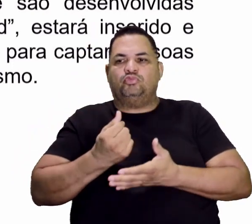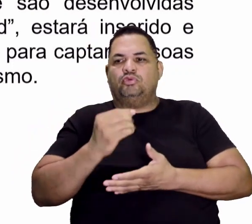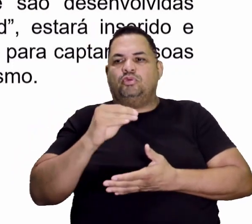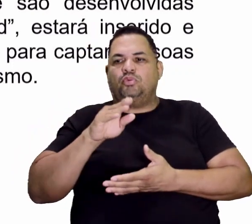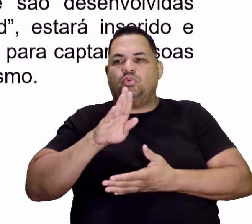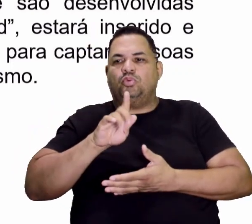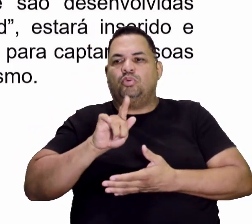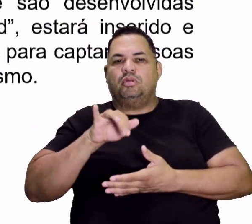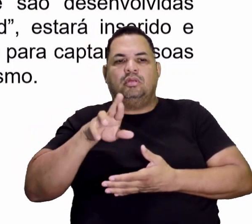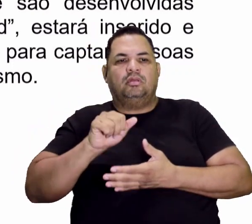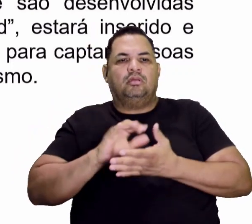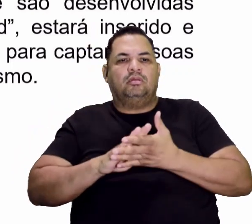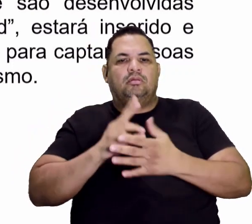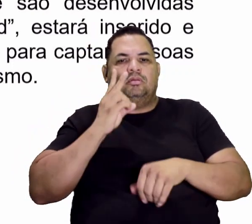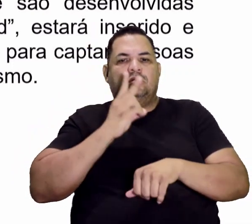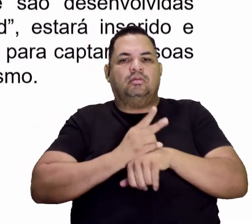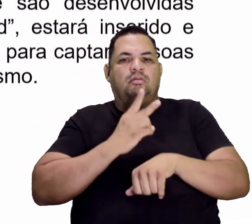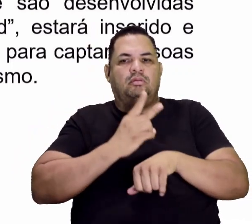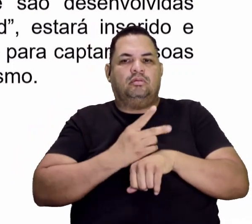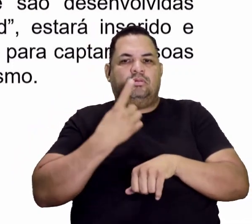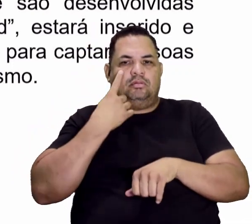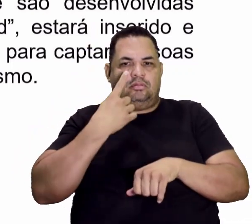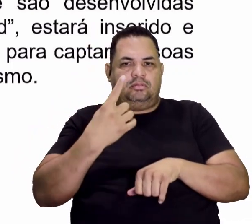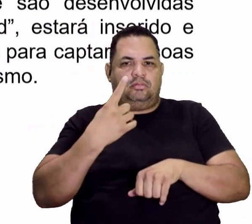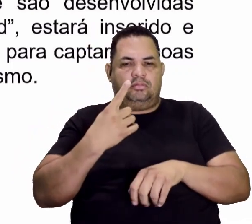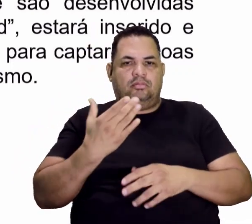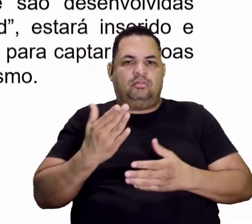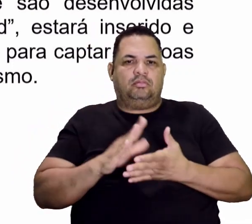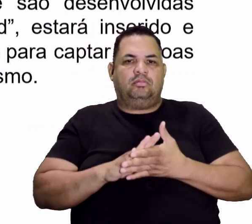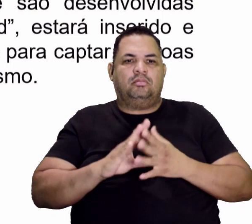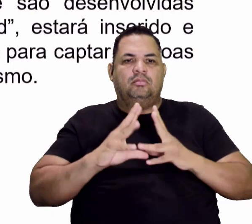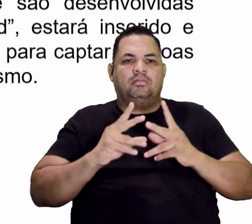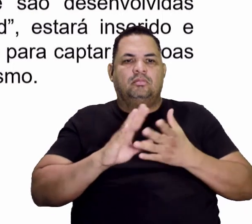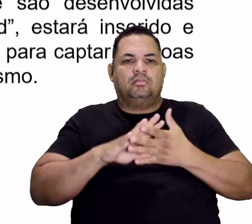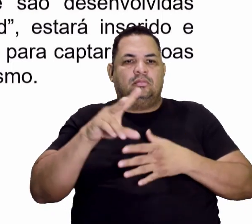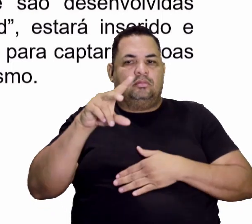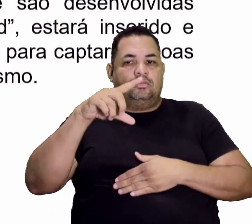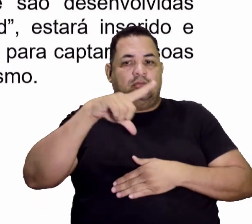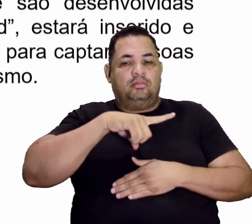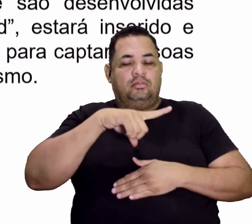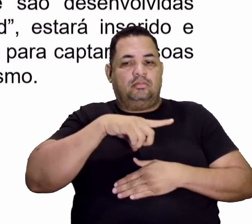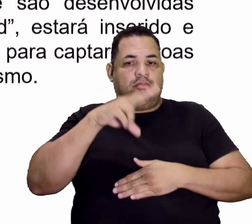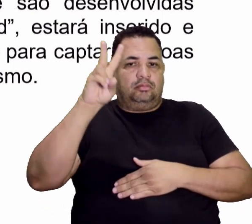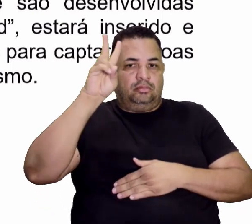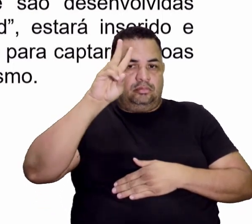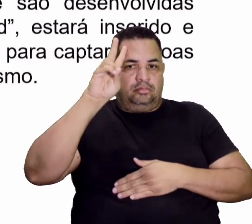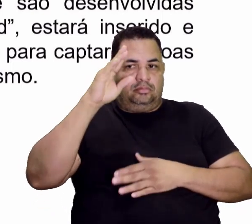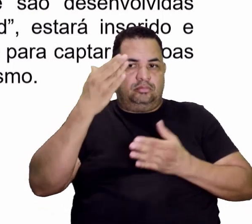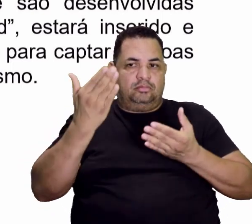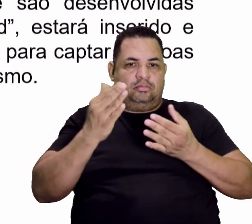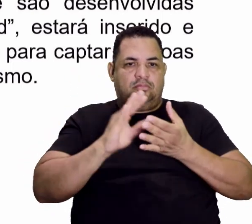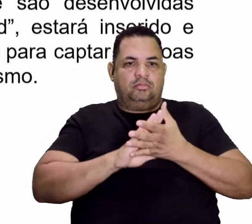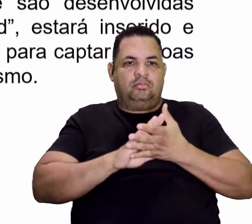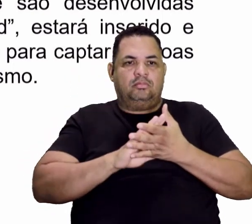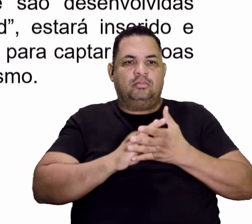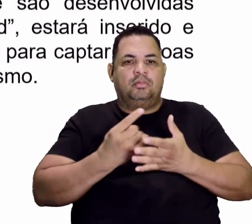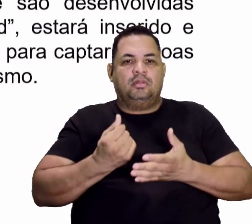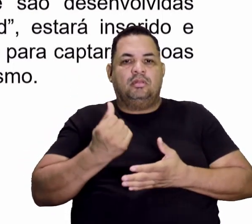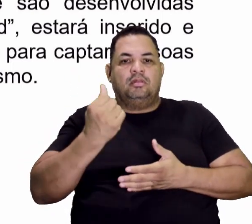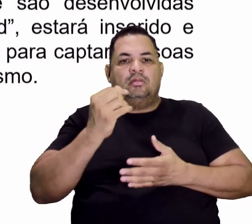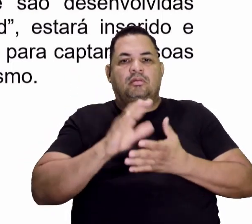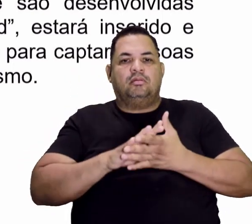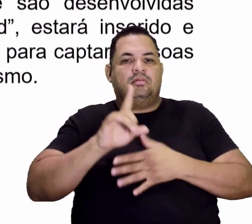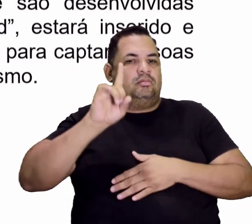Ó. E no vídeo, vocês assistindo ele todo, tem esse histórico aí da moeda guri. Essa moeda guri